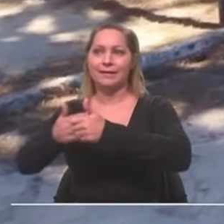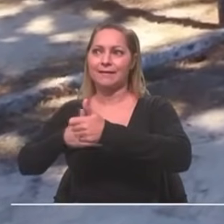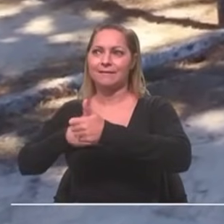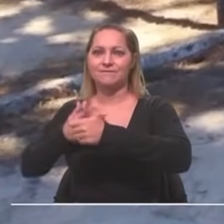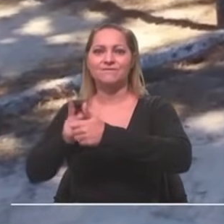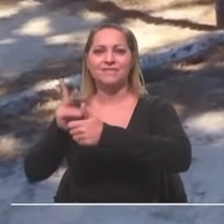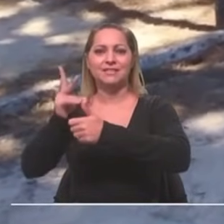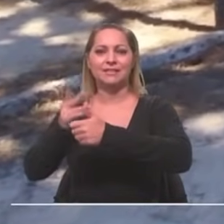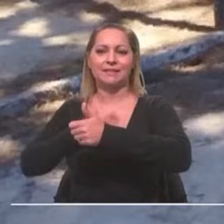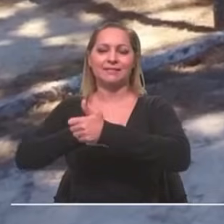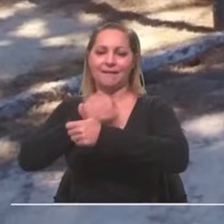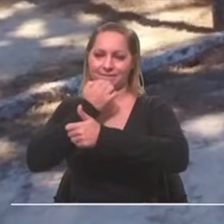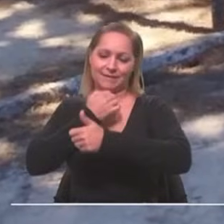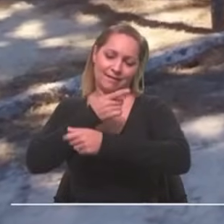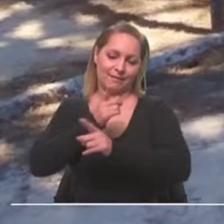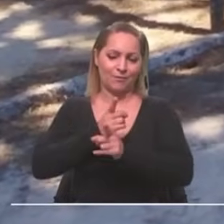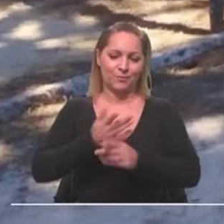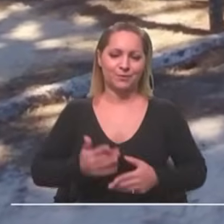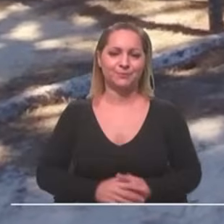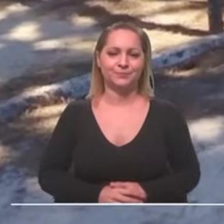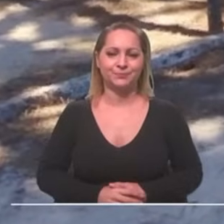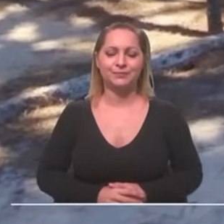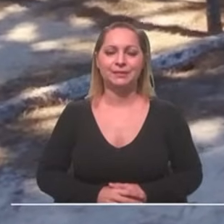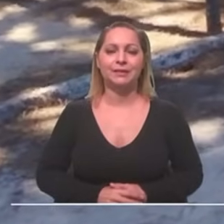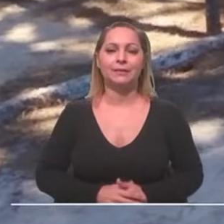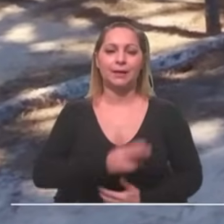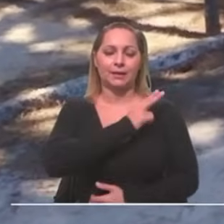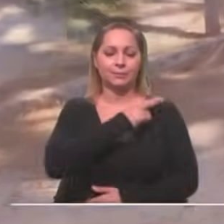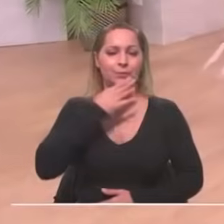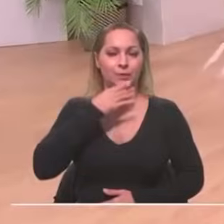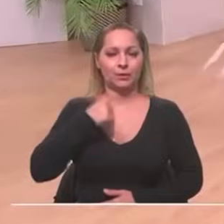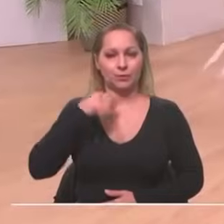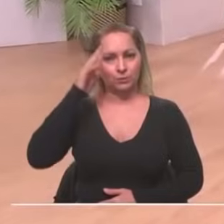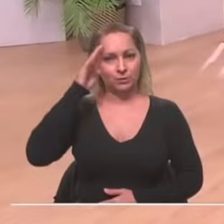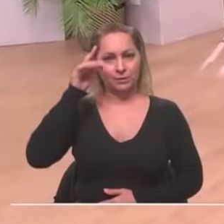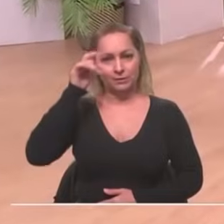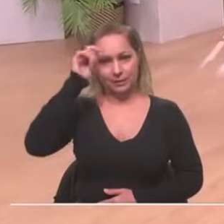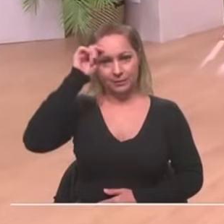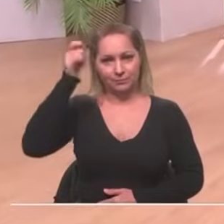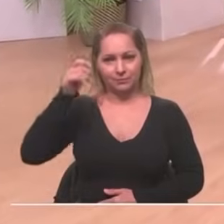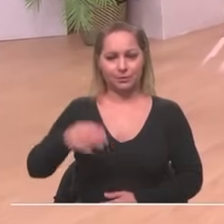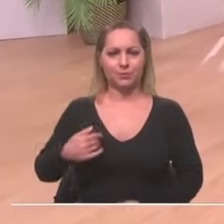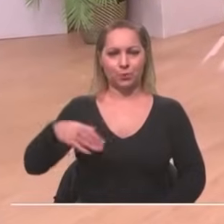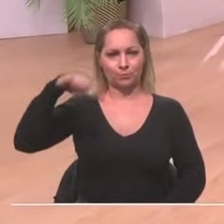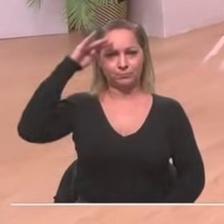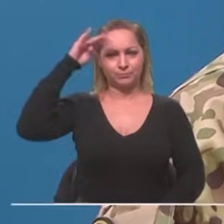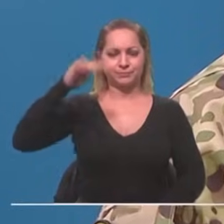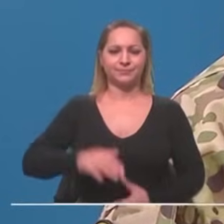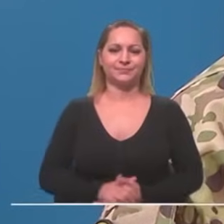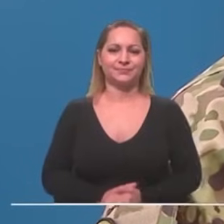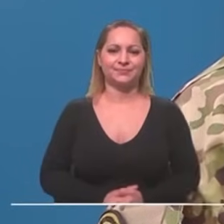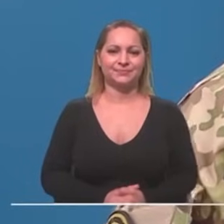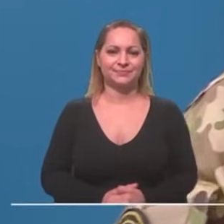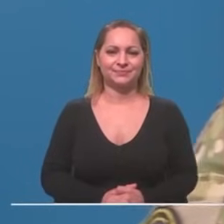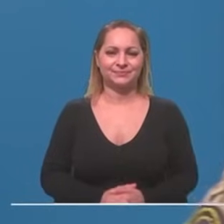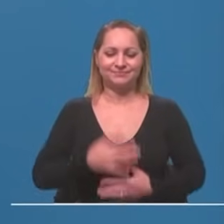alento para continuar. Muito bem, Capitão Branco. Senhor Capitão Branco, eu sei que não se bate a continência sem com a cabeça descoberta, mas eu vou bater, porque o senhor Capitão merece. Capitão